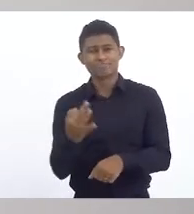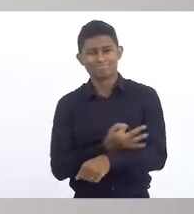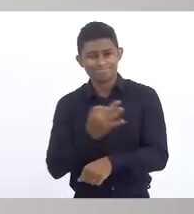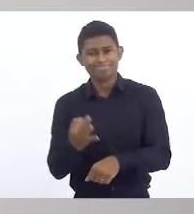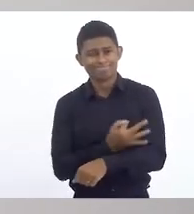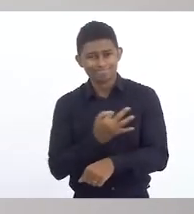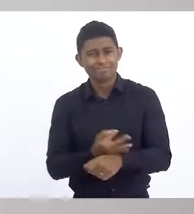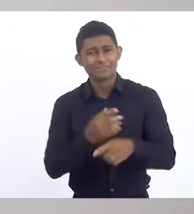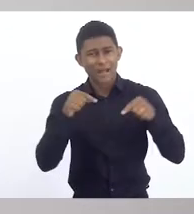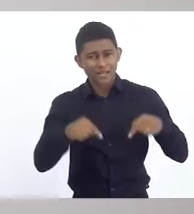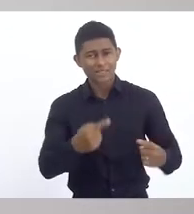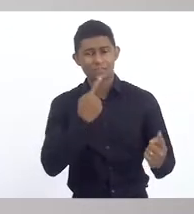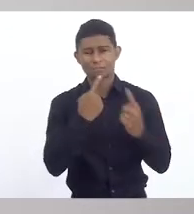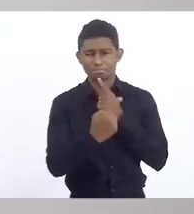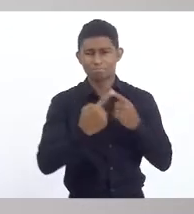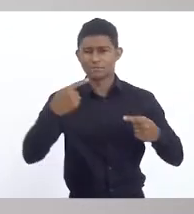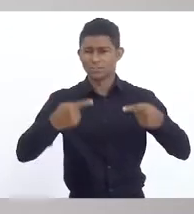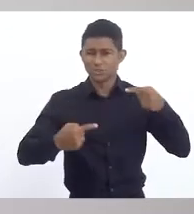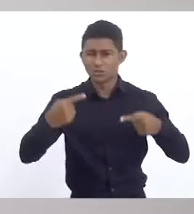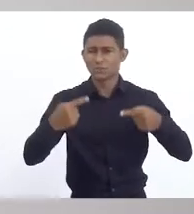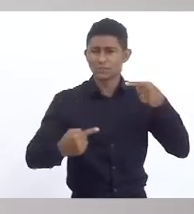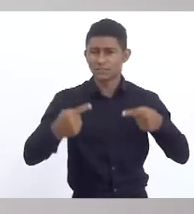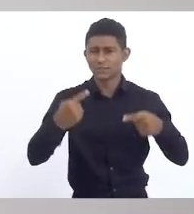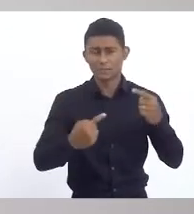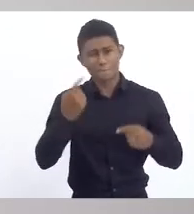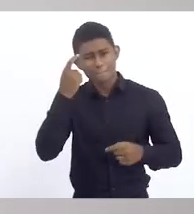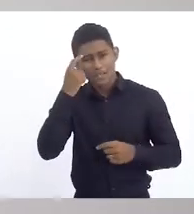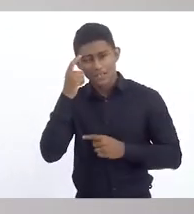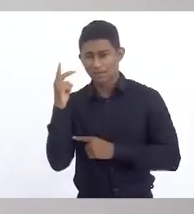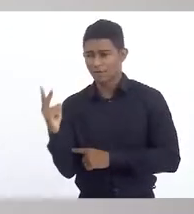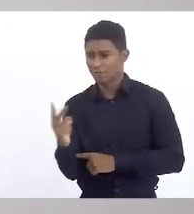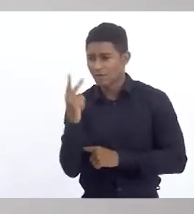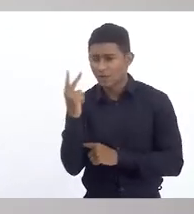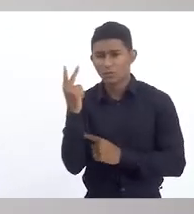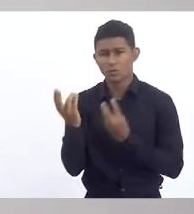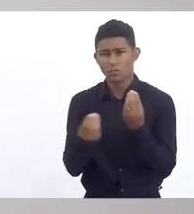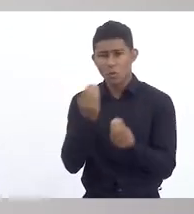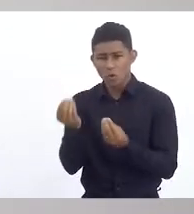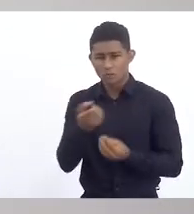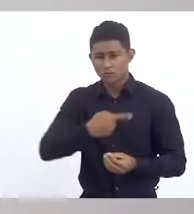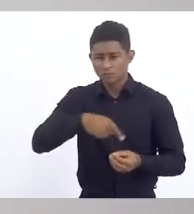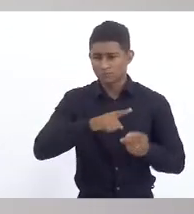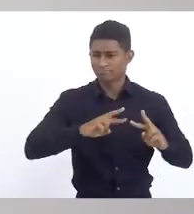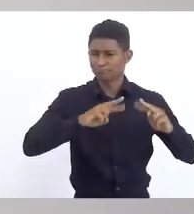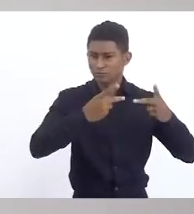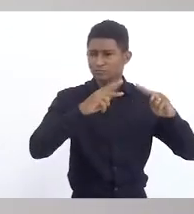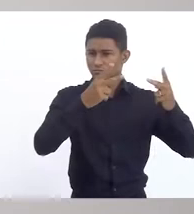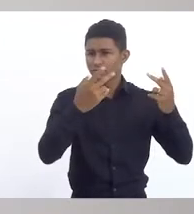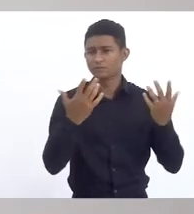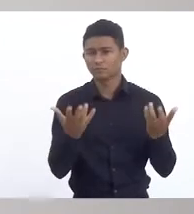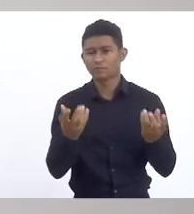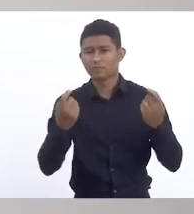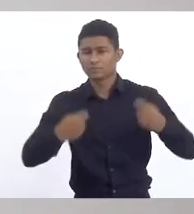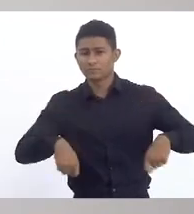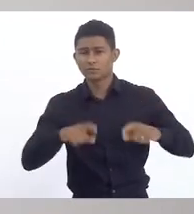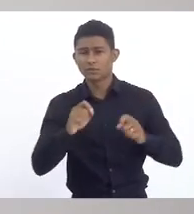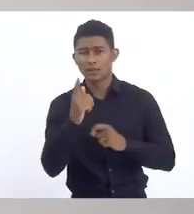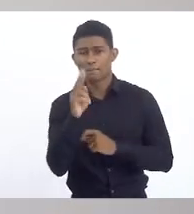nessa discussão de buscar um valor de efeito multiplicador desejado é a partir da matriz de subproduto.